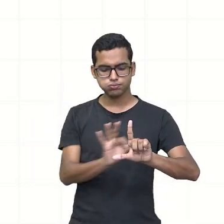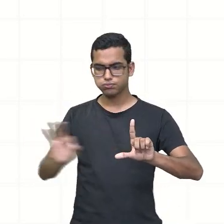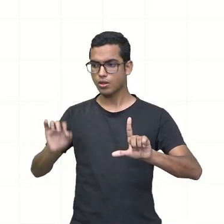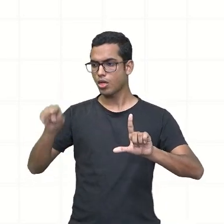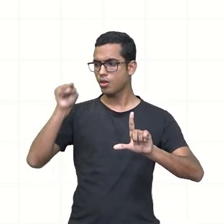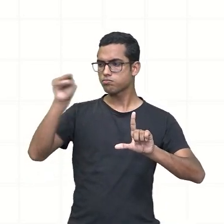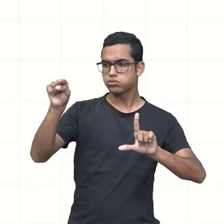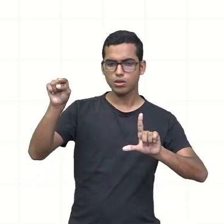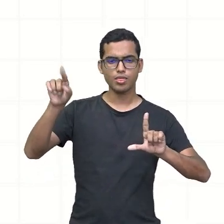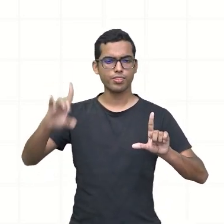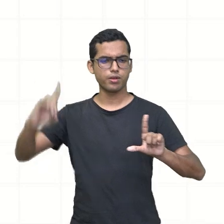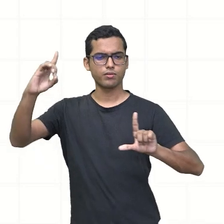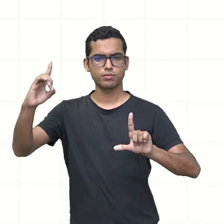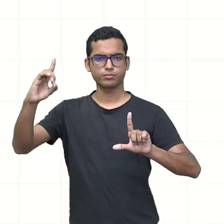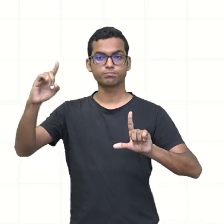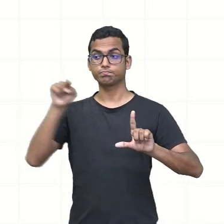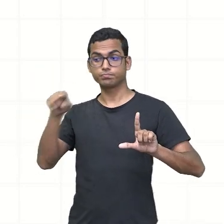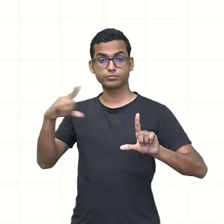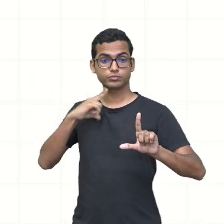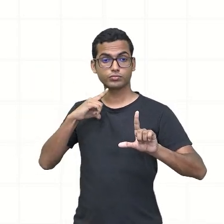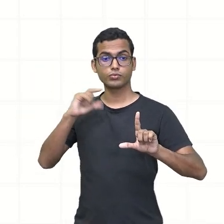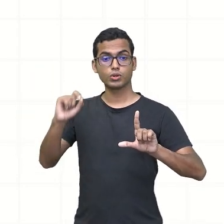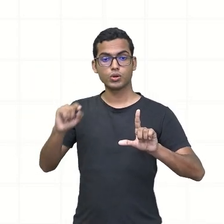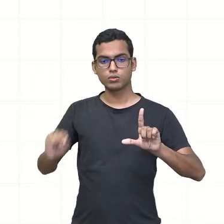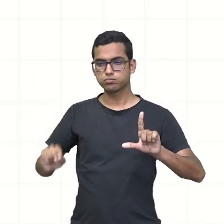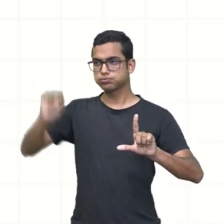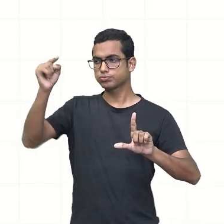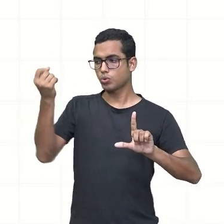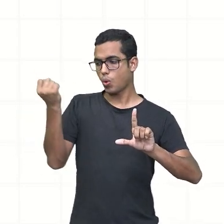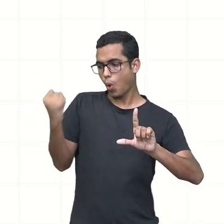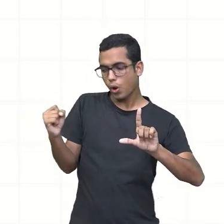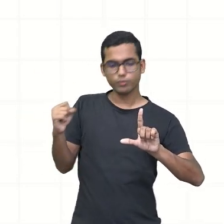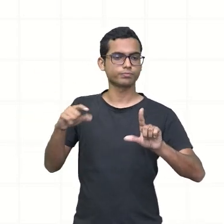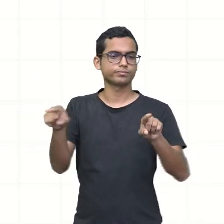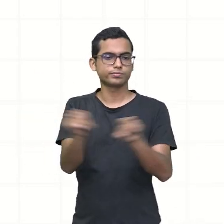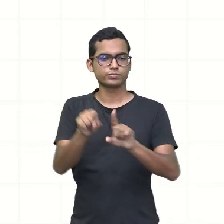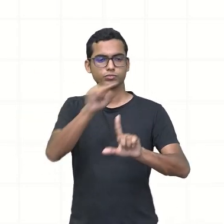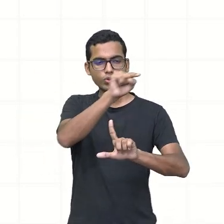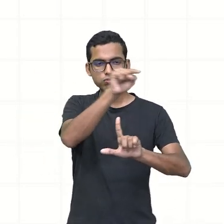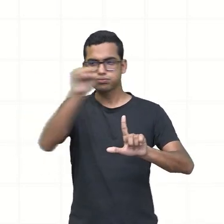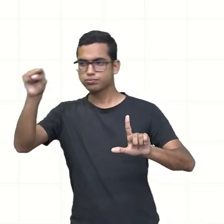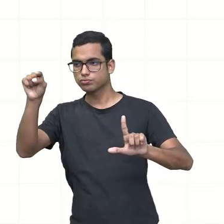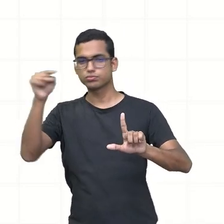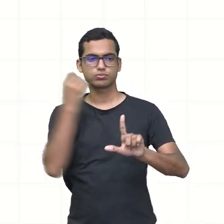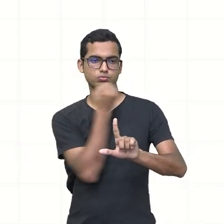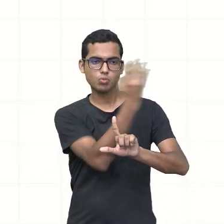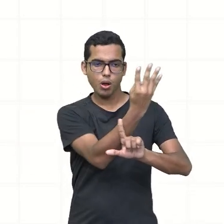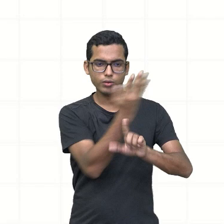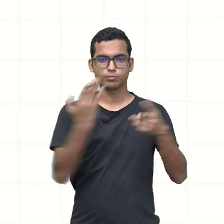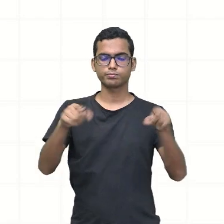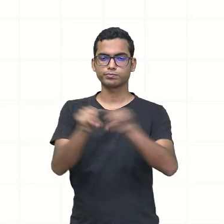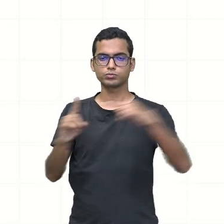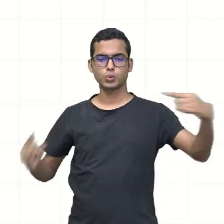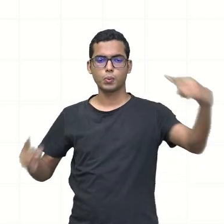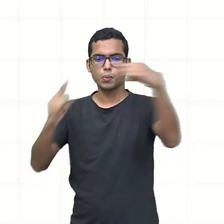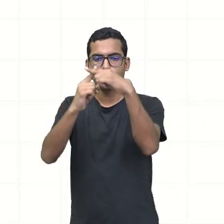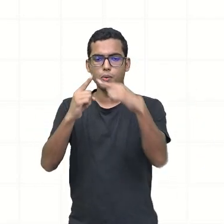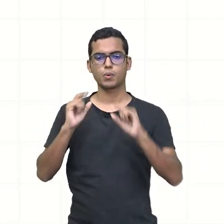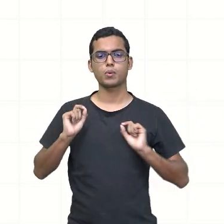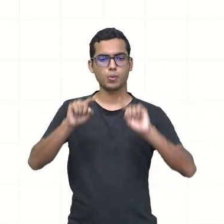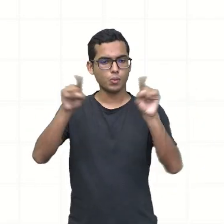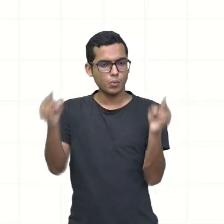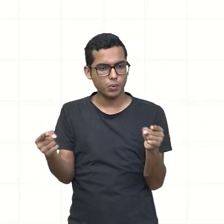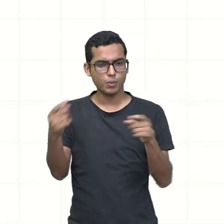direção do 8 no x, está na mesma direção aqui, ó, do 4 no y, tá bom? Então, nós podemos